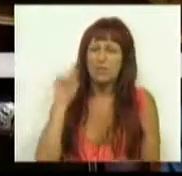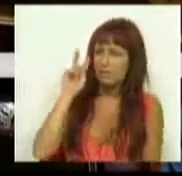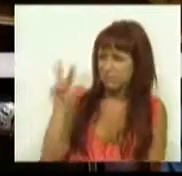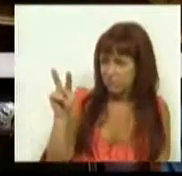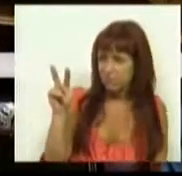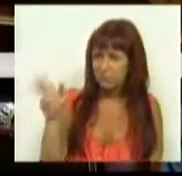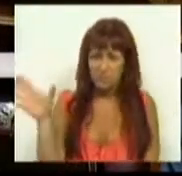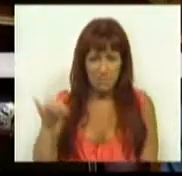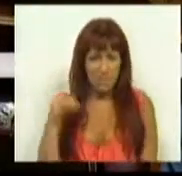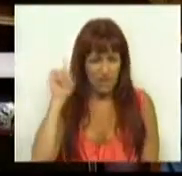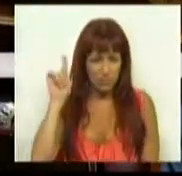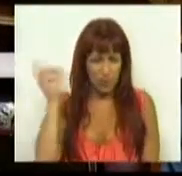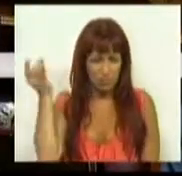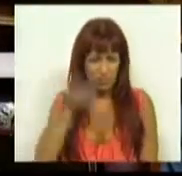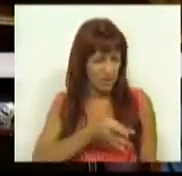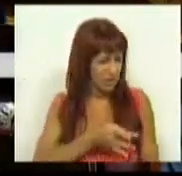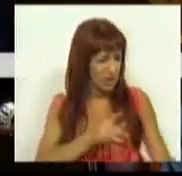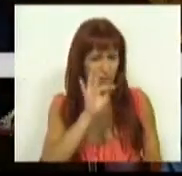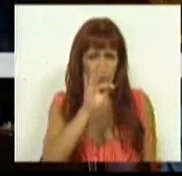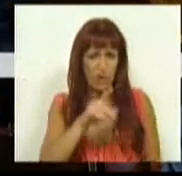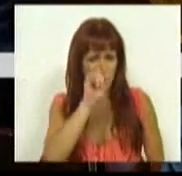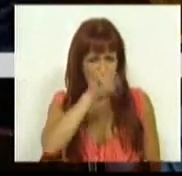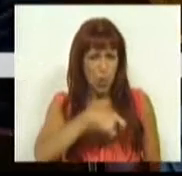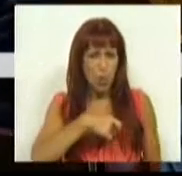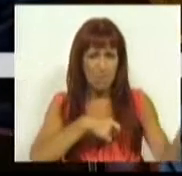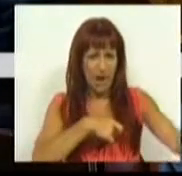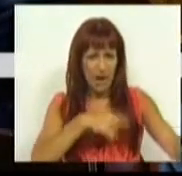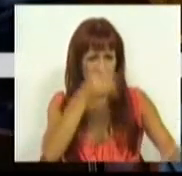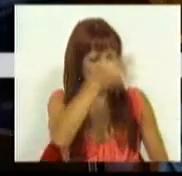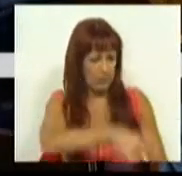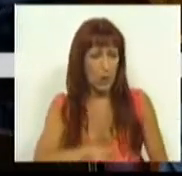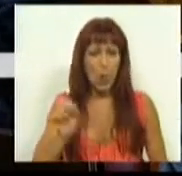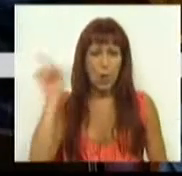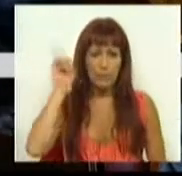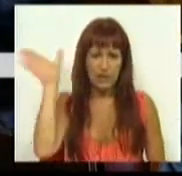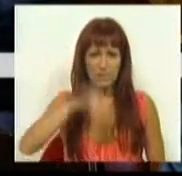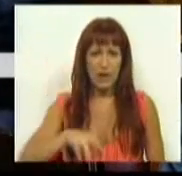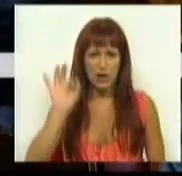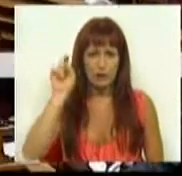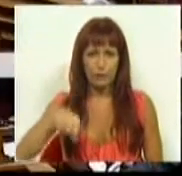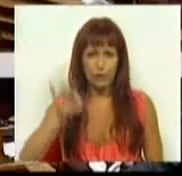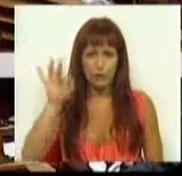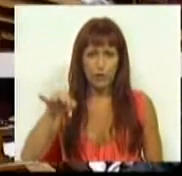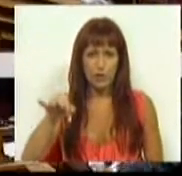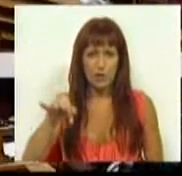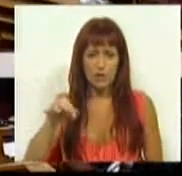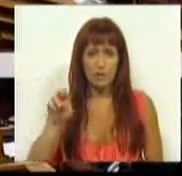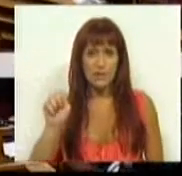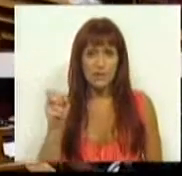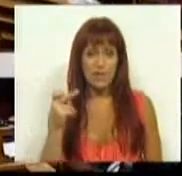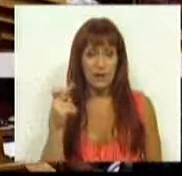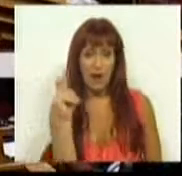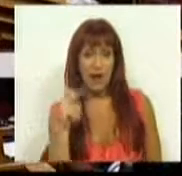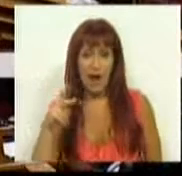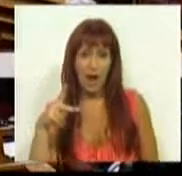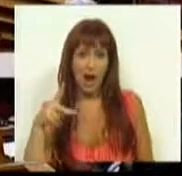considerada mais importante que a Fundação Gulbenkian ou mais importante que a Fundação de Serralves. É